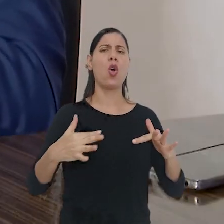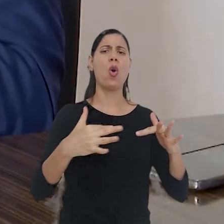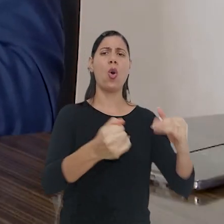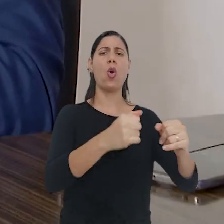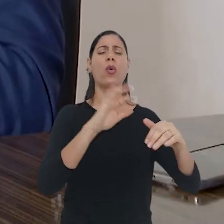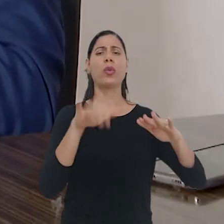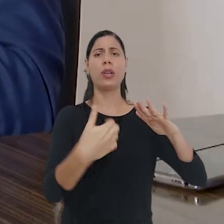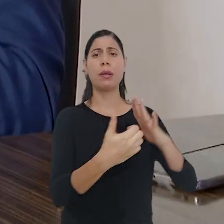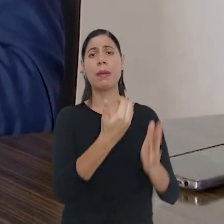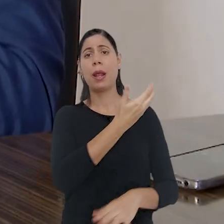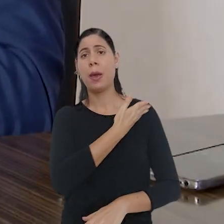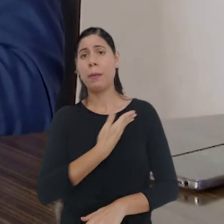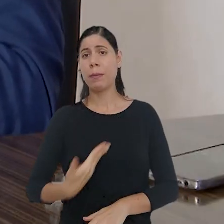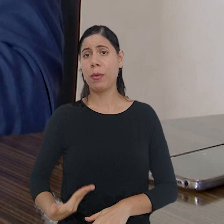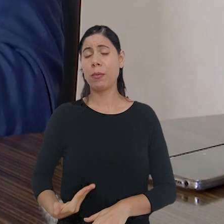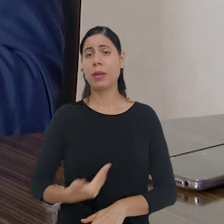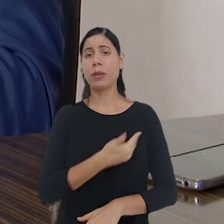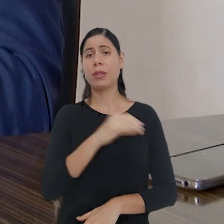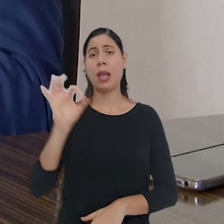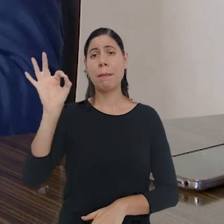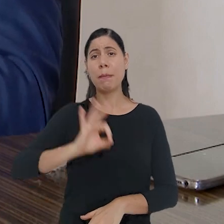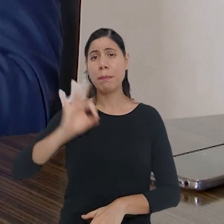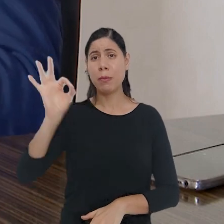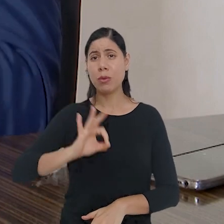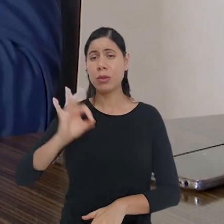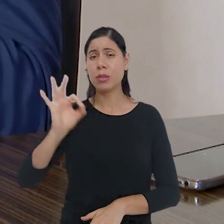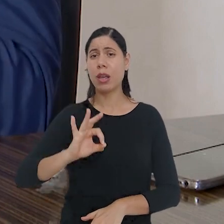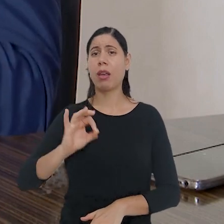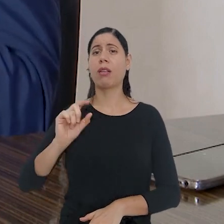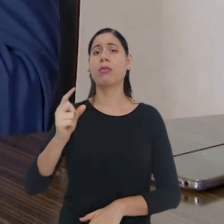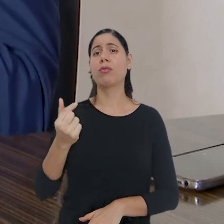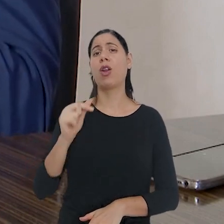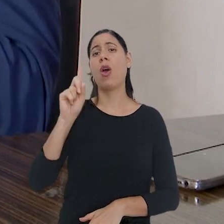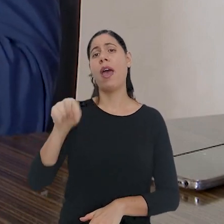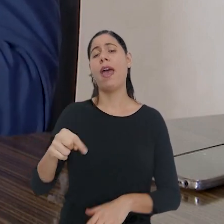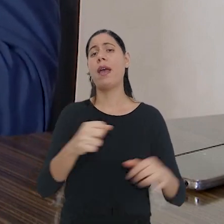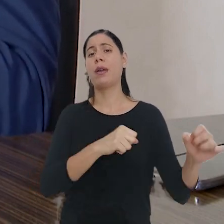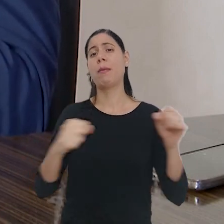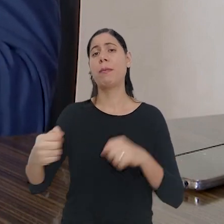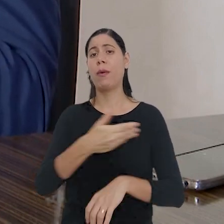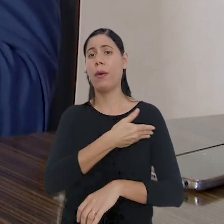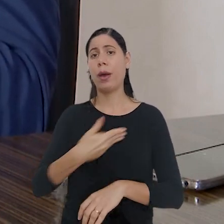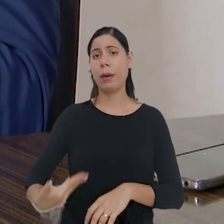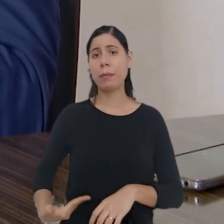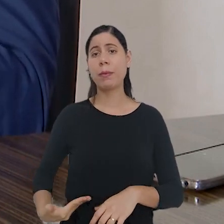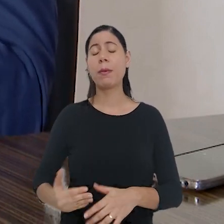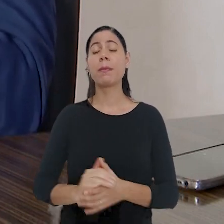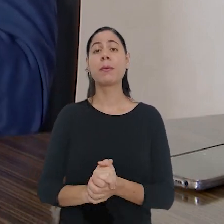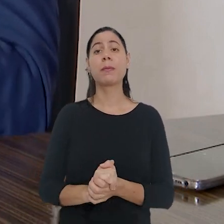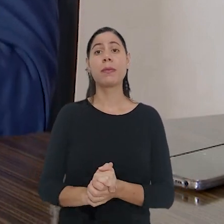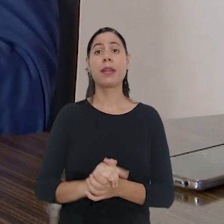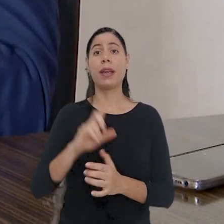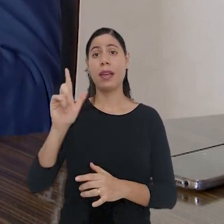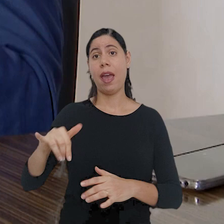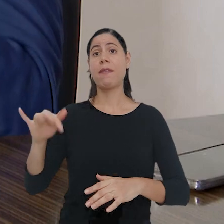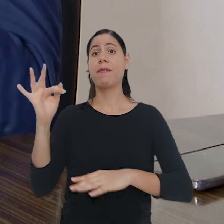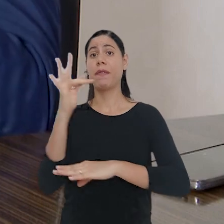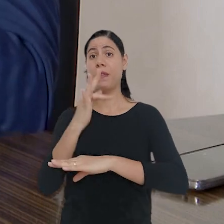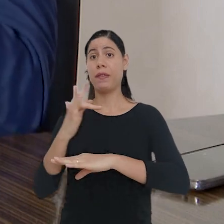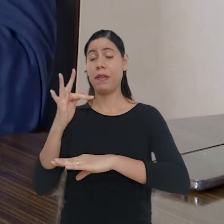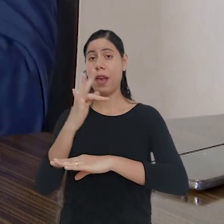públicas cuja o 100% do capital estiver na mão do poder público e esse poder público for